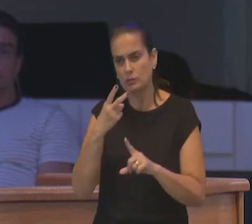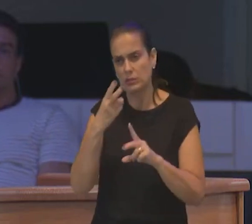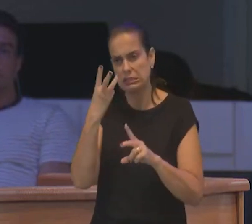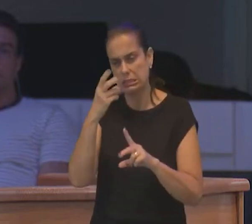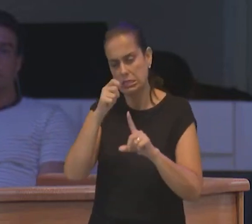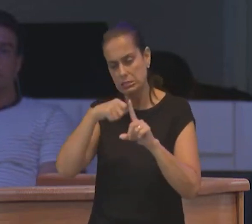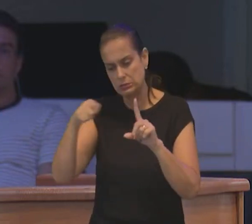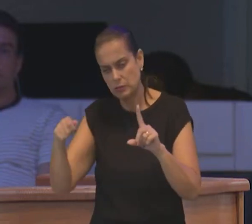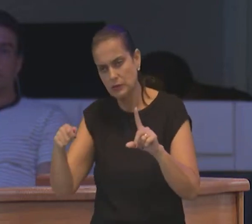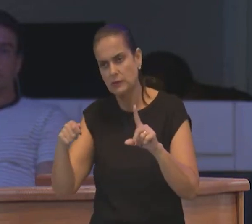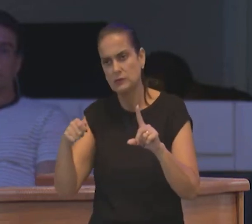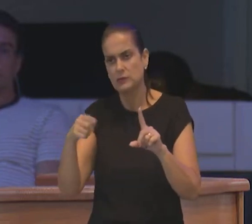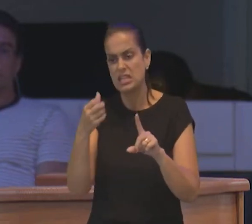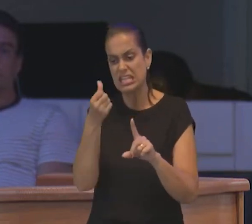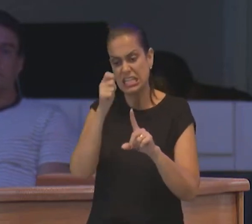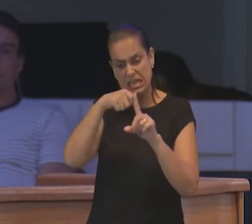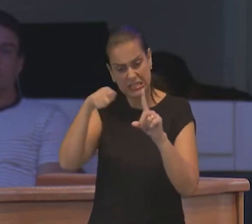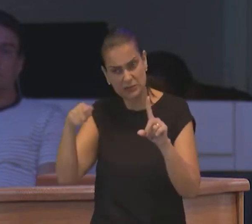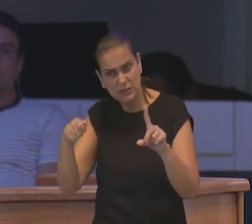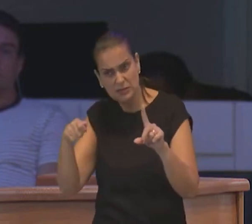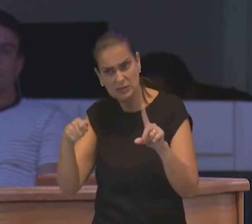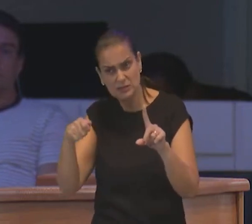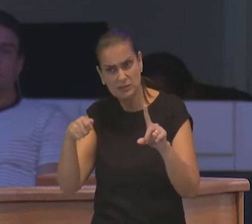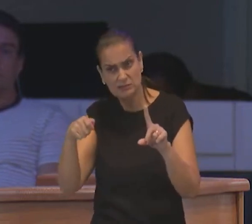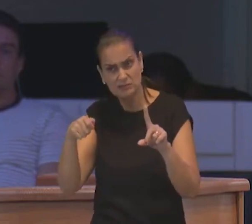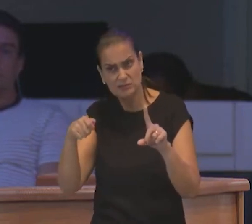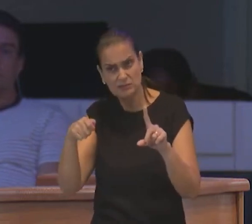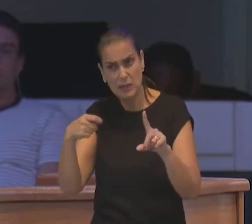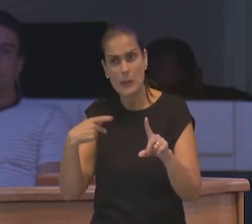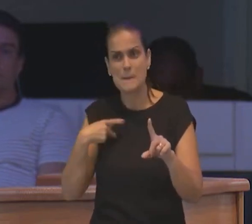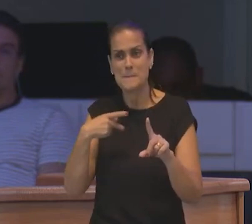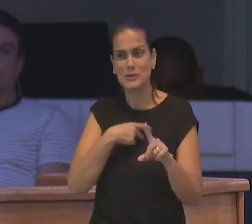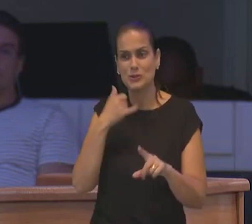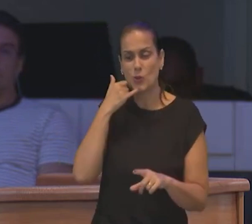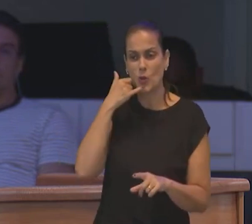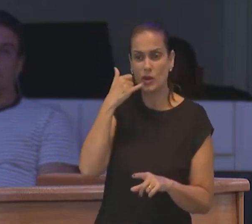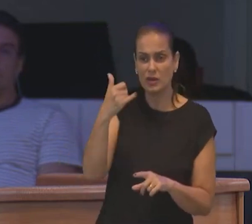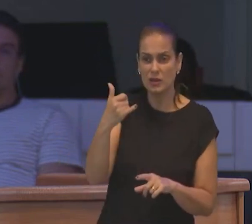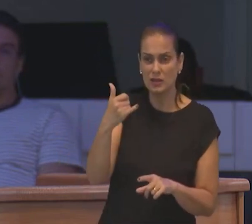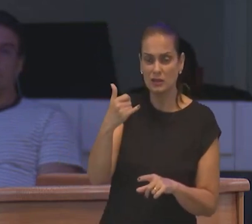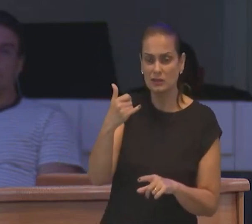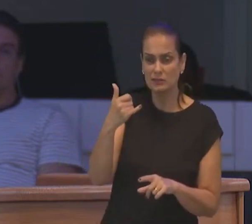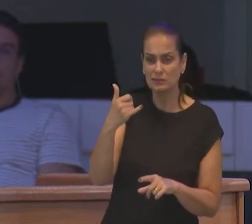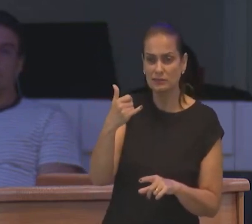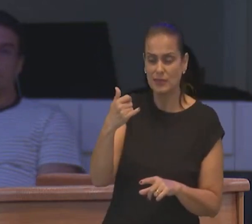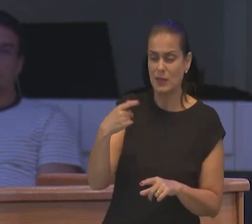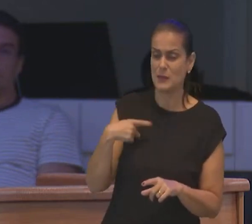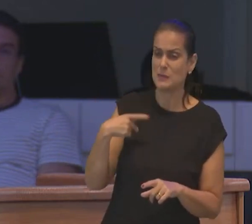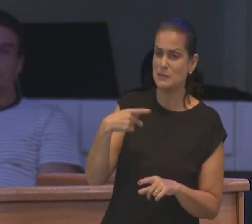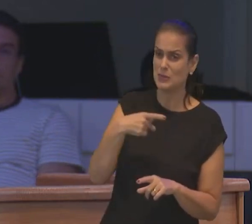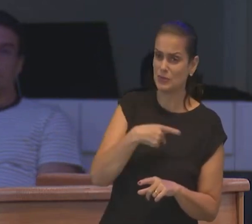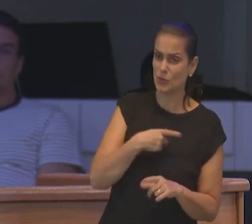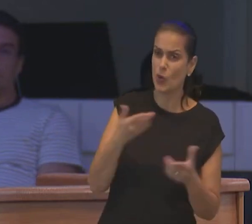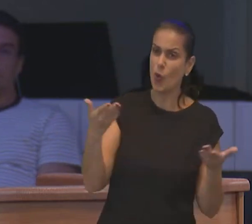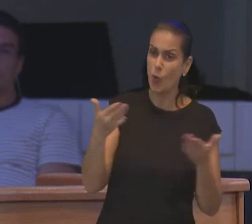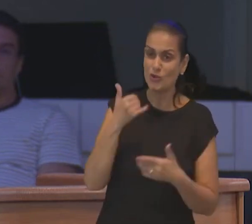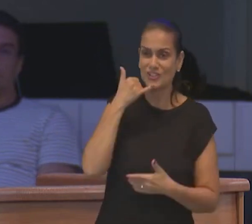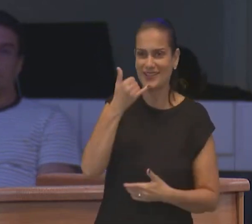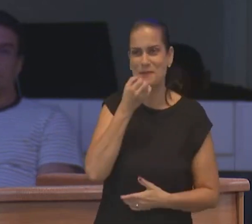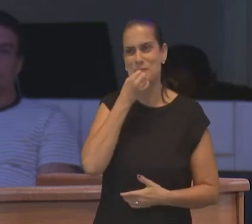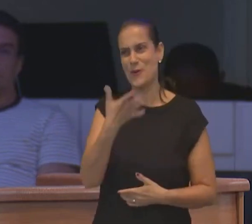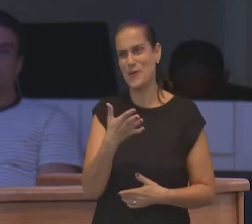3 meses, 6 meses, o pastor me liga: pastor, hoje a ligação é